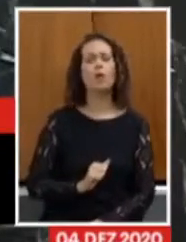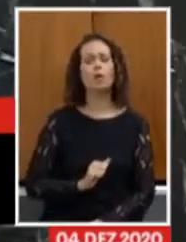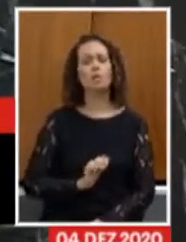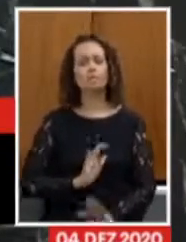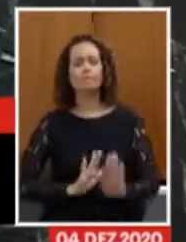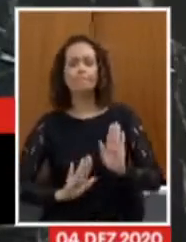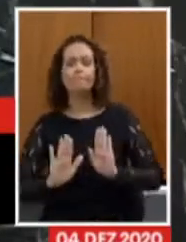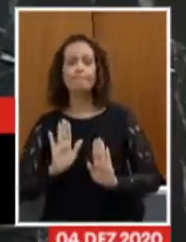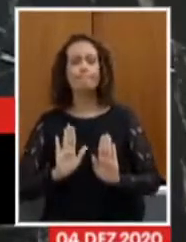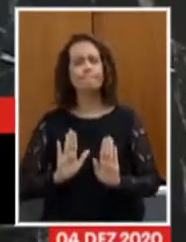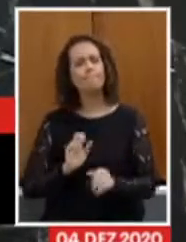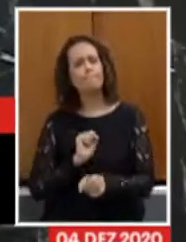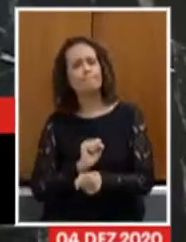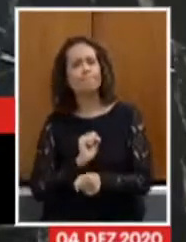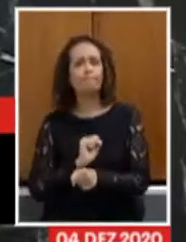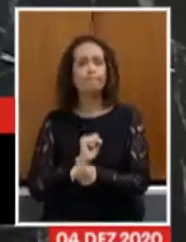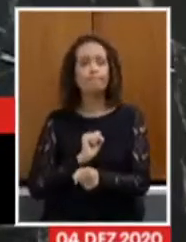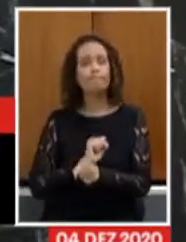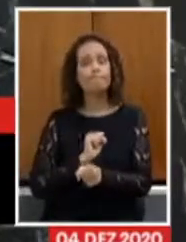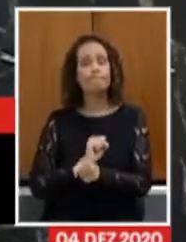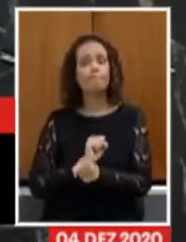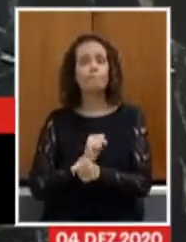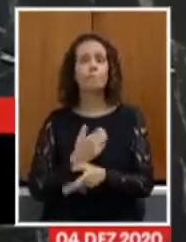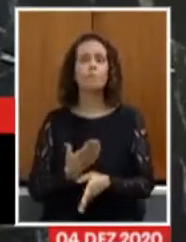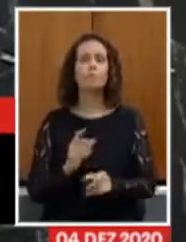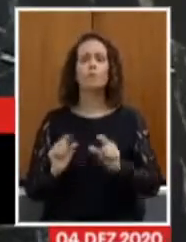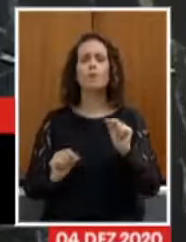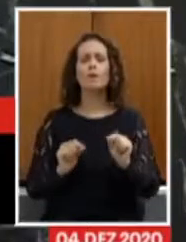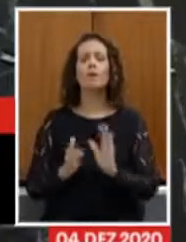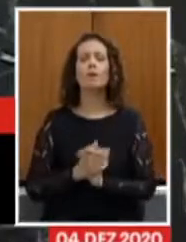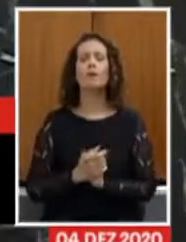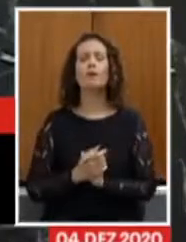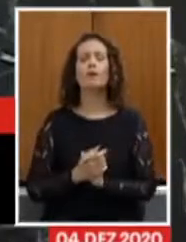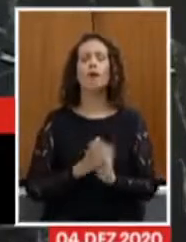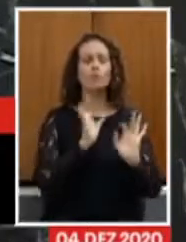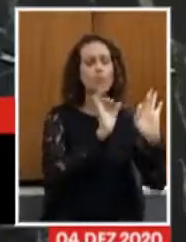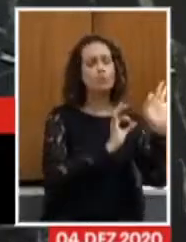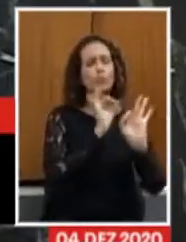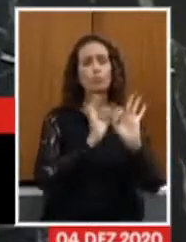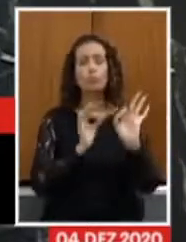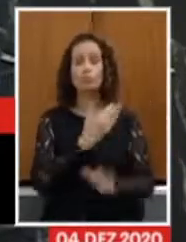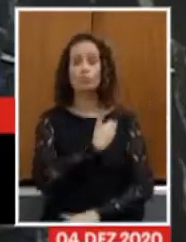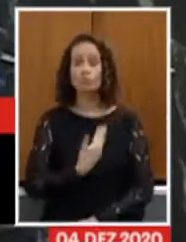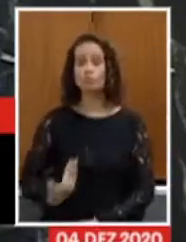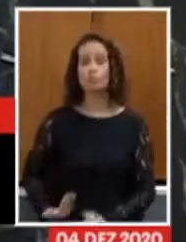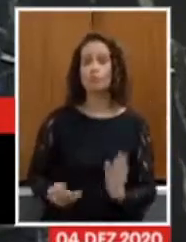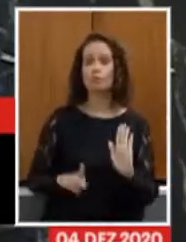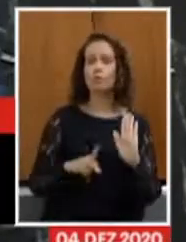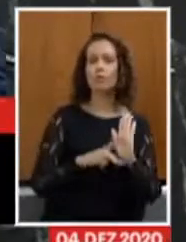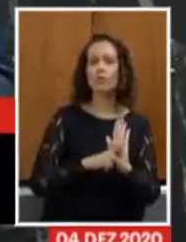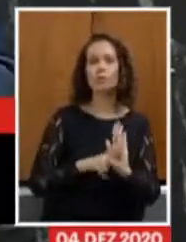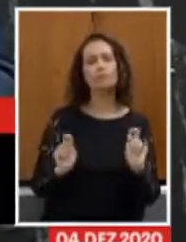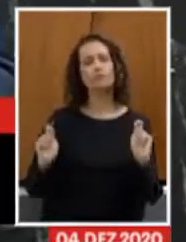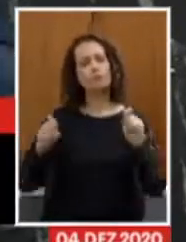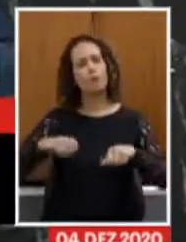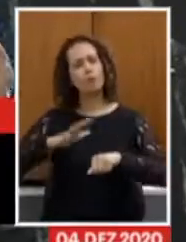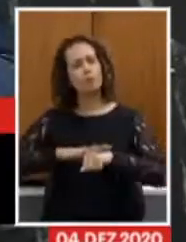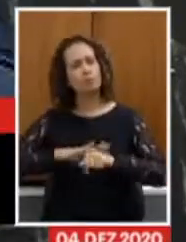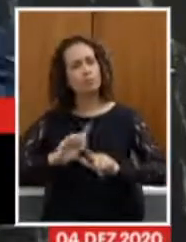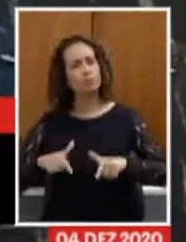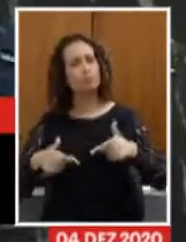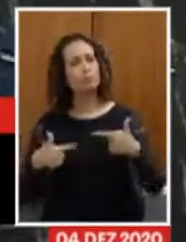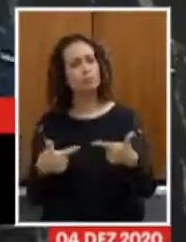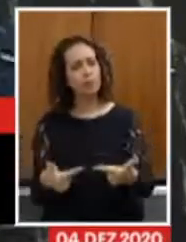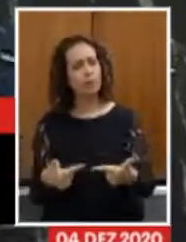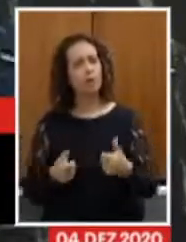o cuidado necessário para que os programas governamentais possam ser executados e